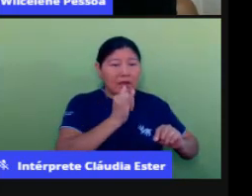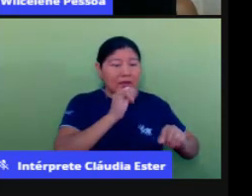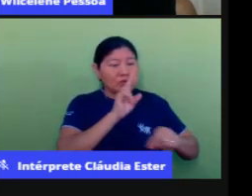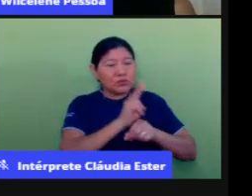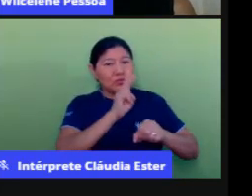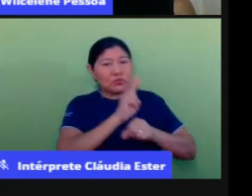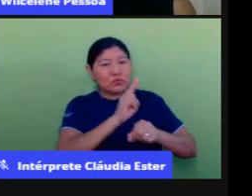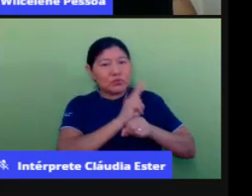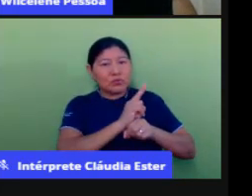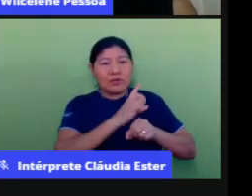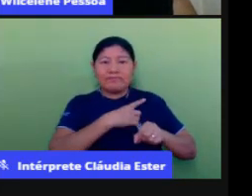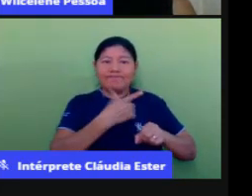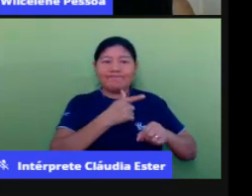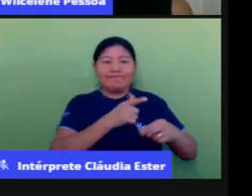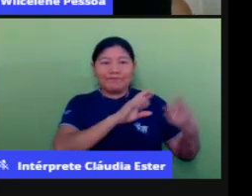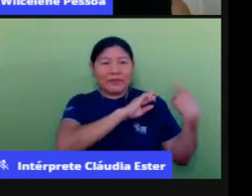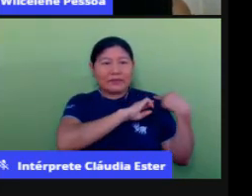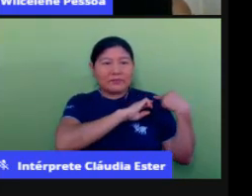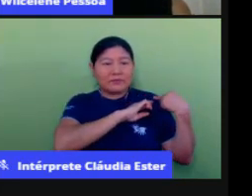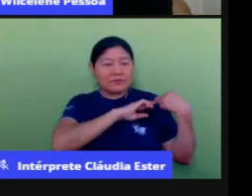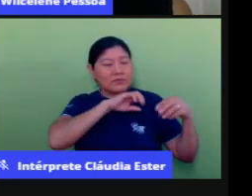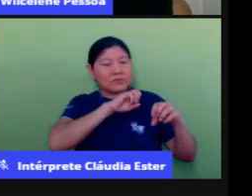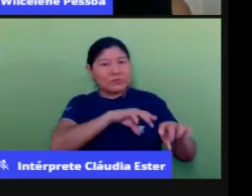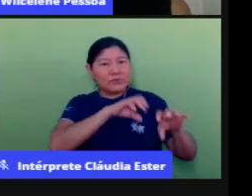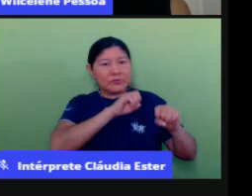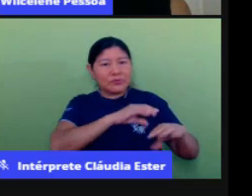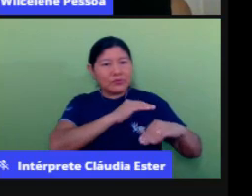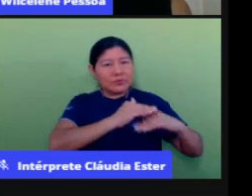pedagogo. Né? Então, para aqueles que não têm...